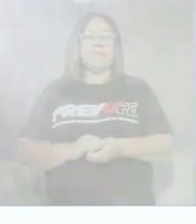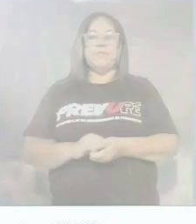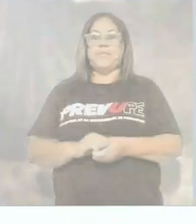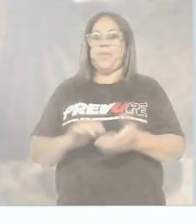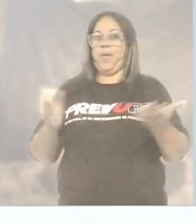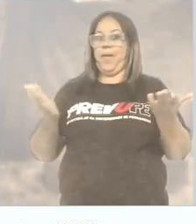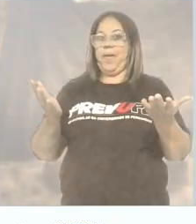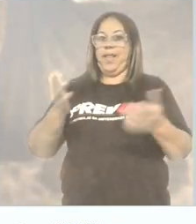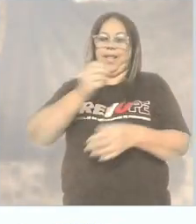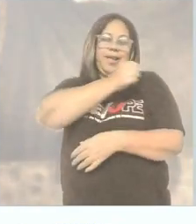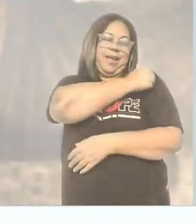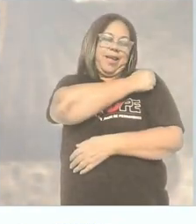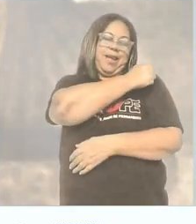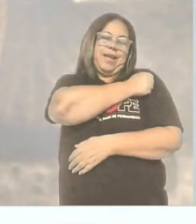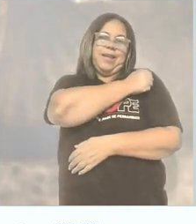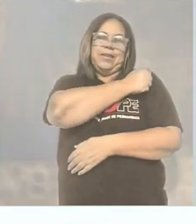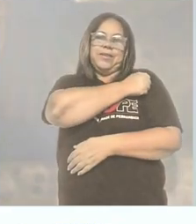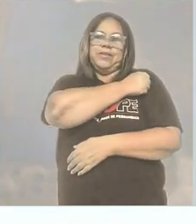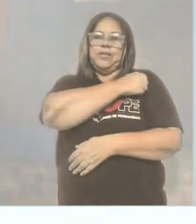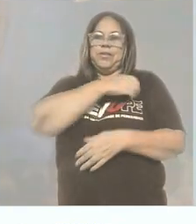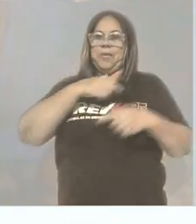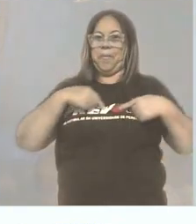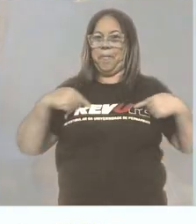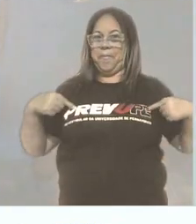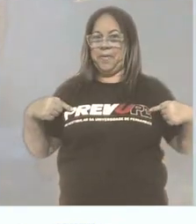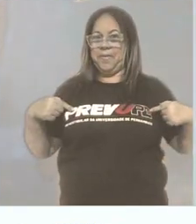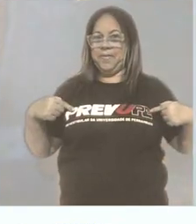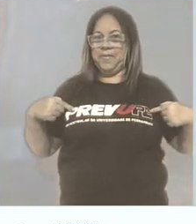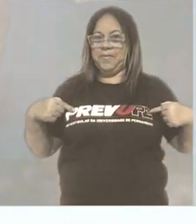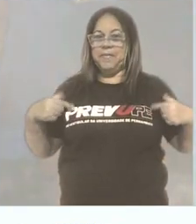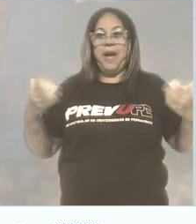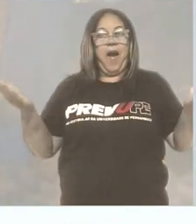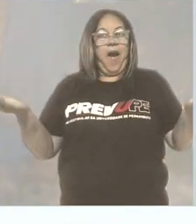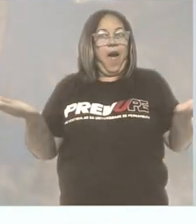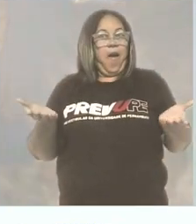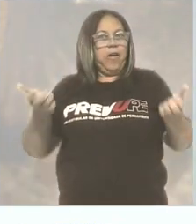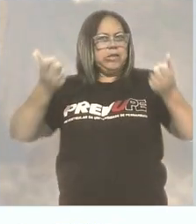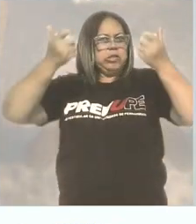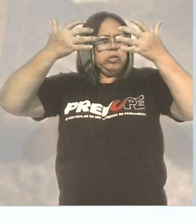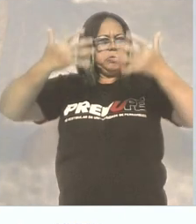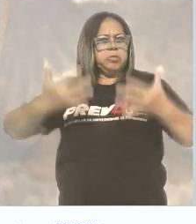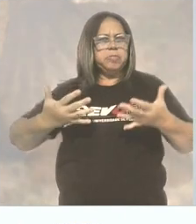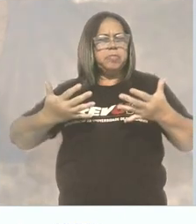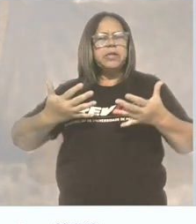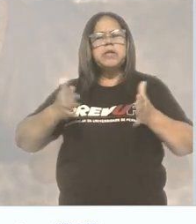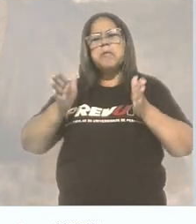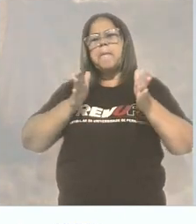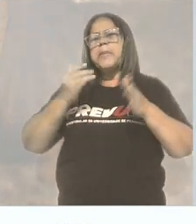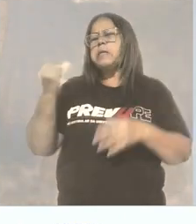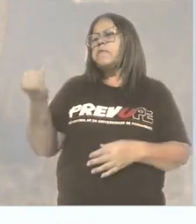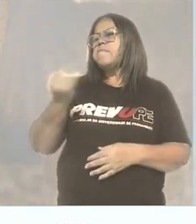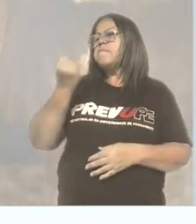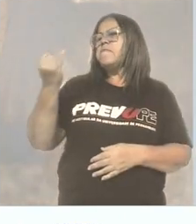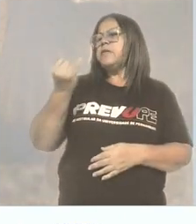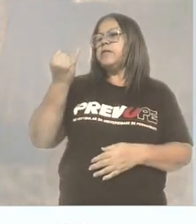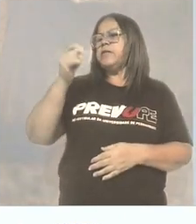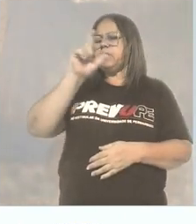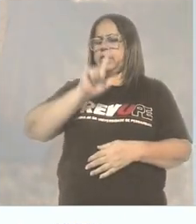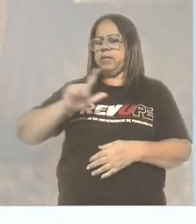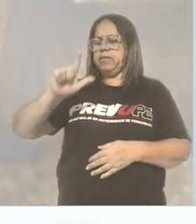Olá estudantes do PRP hoje Vamos explorar um período empolgante da literatura brasileira o